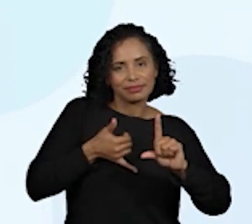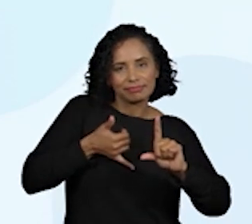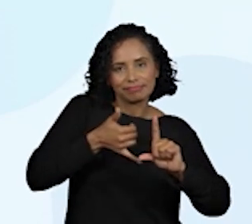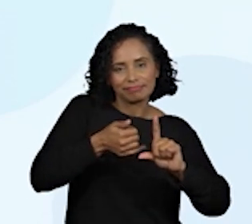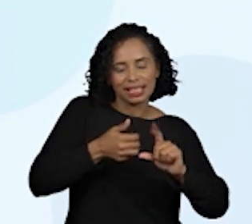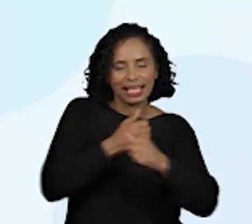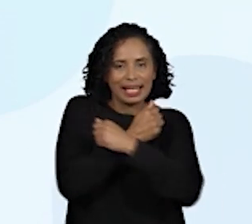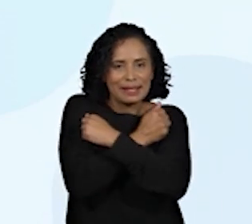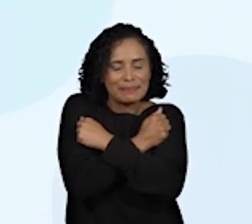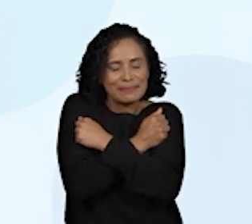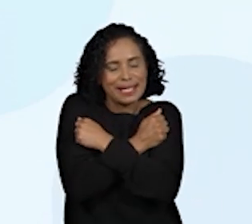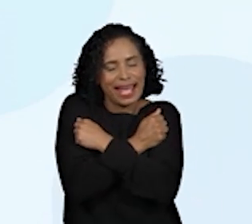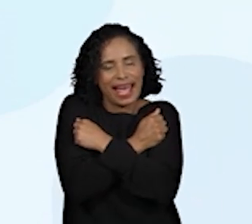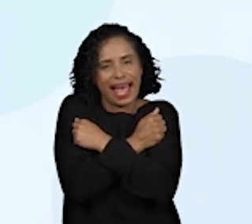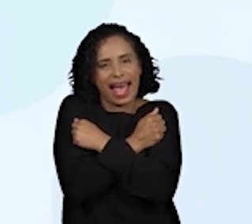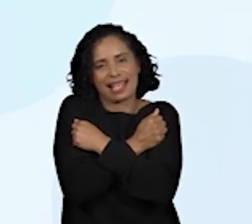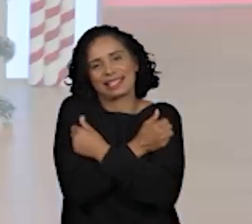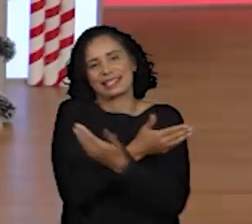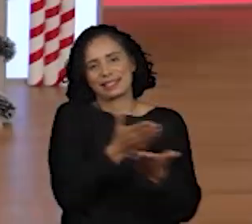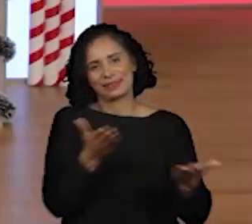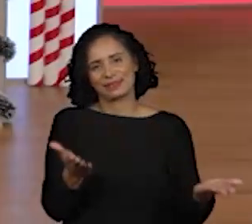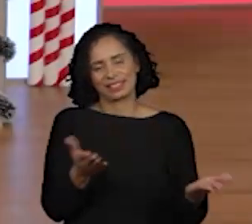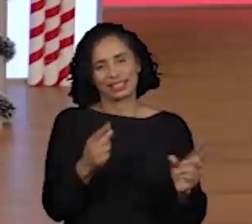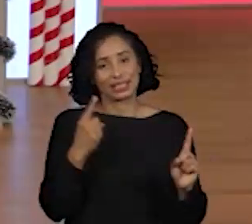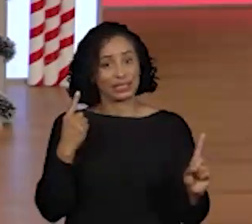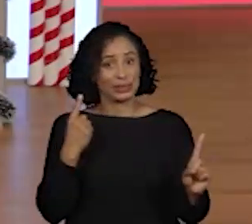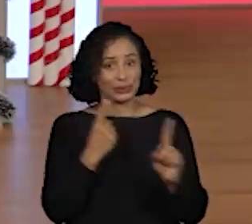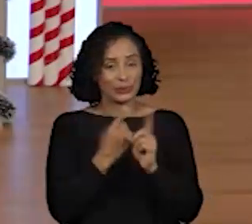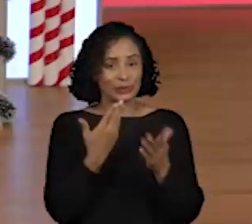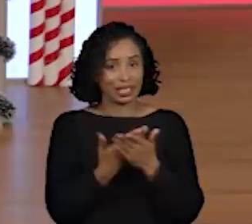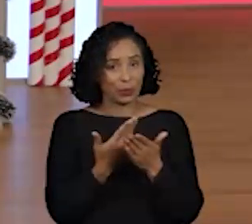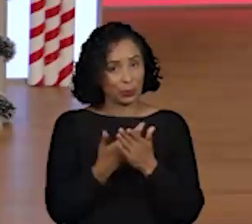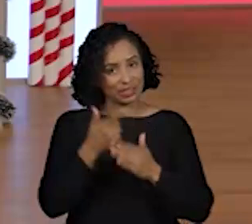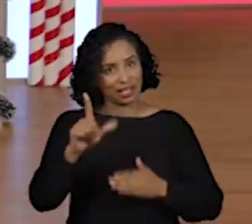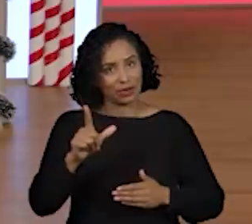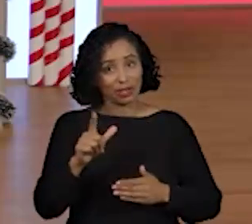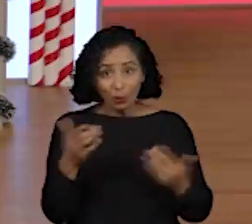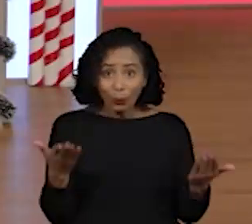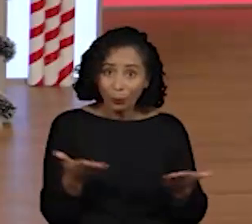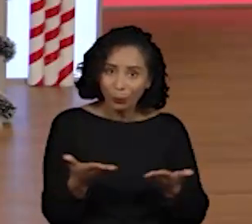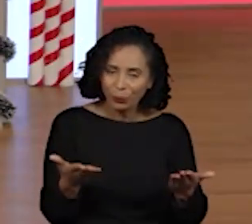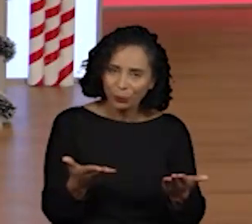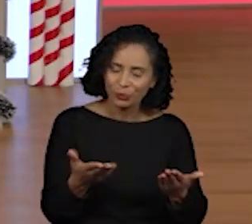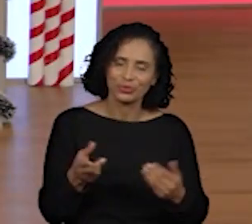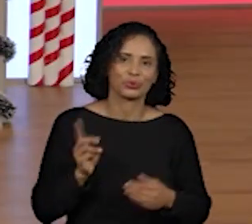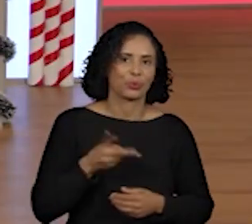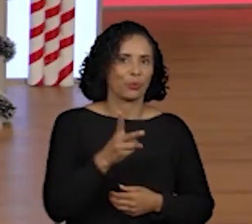grande abraço. Nos veremos em uma próxima aula, hoje ainda, para mais